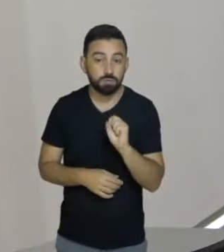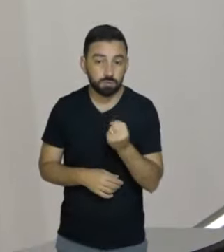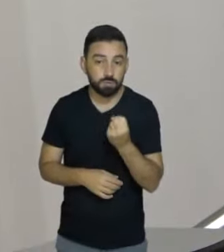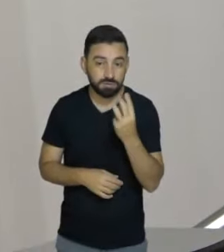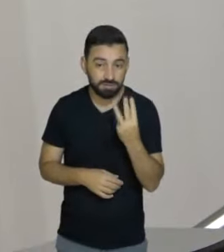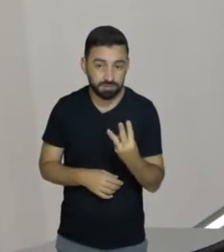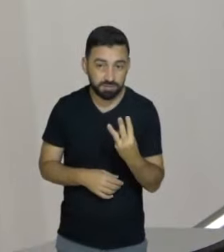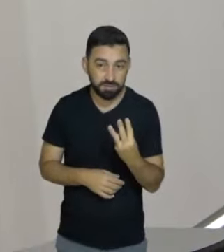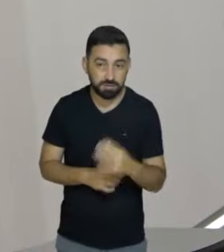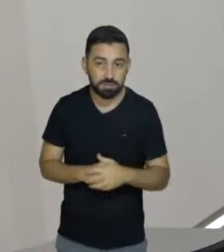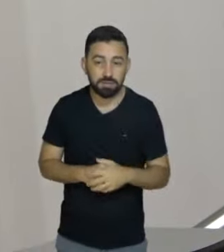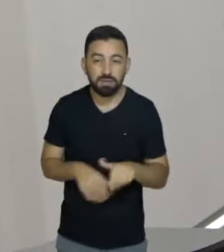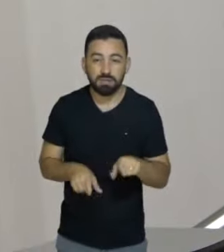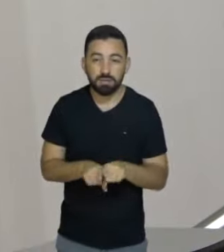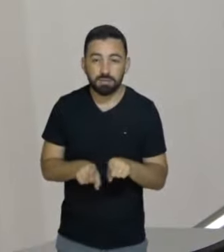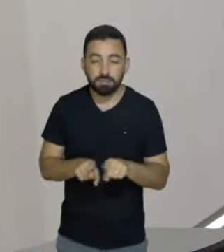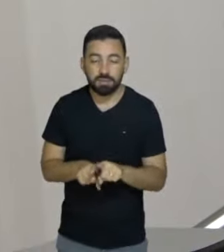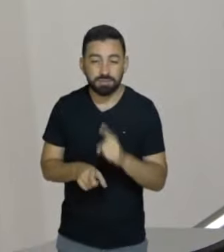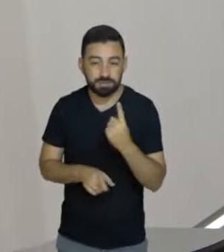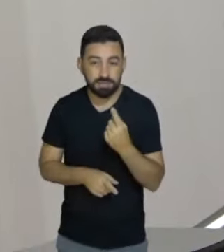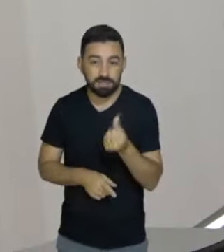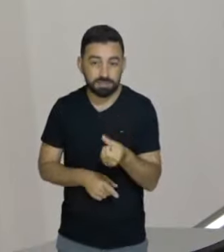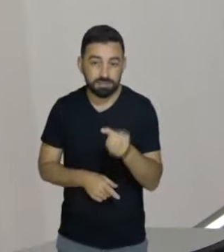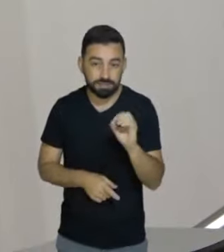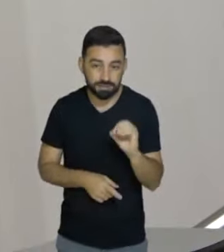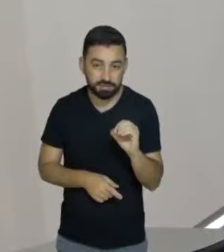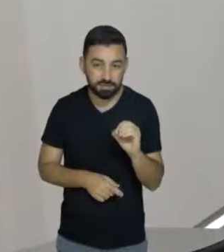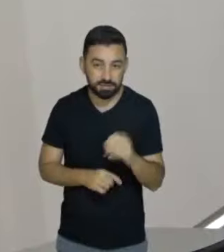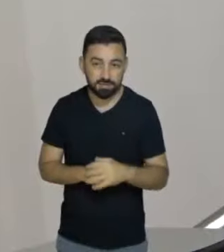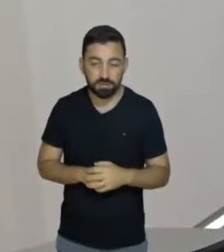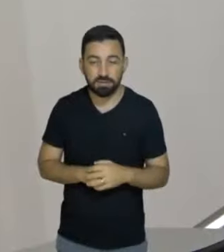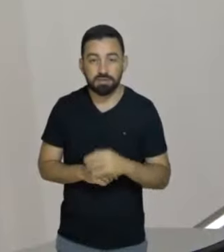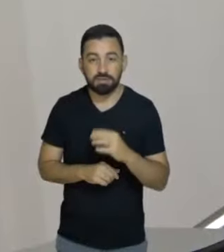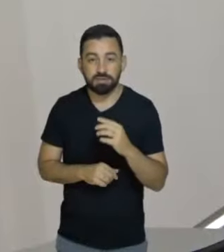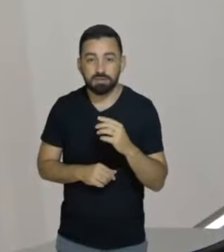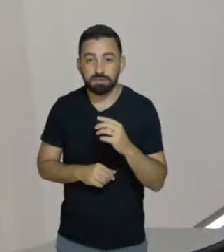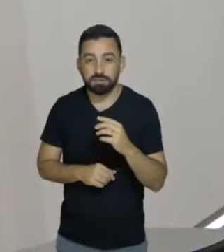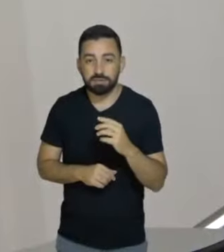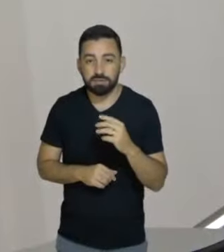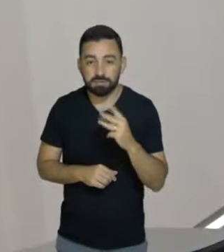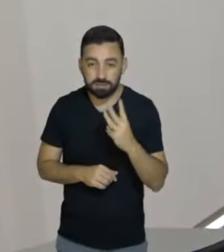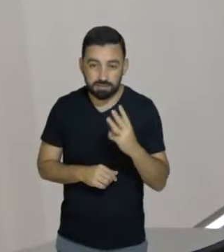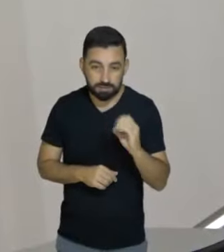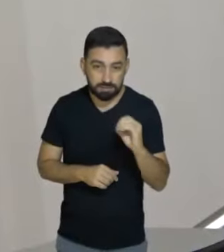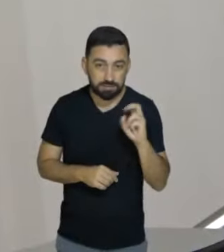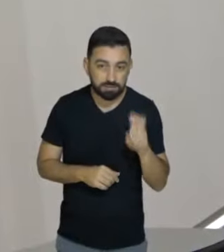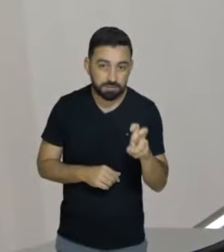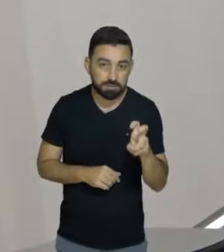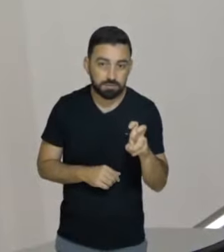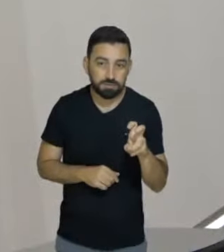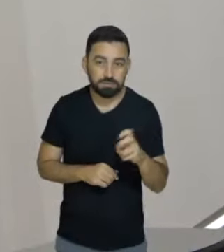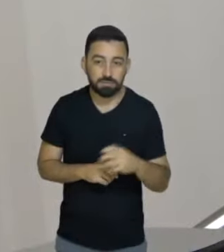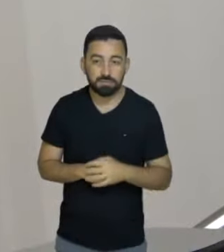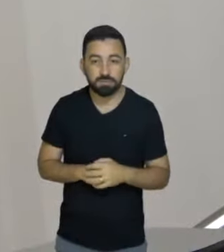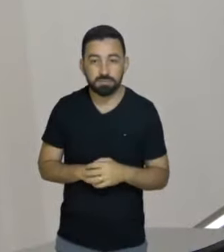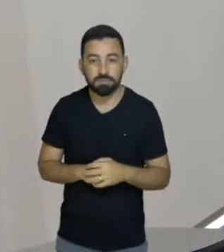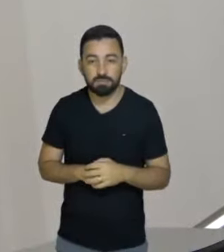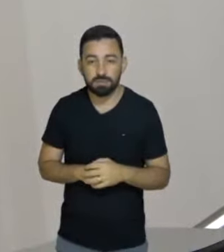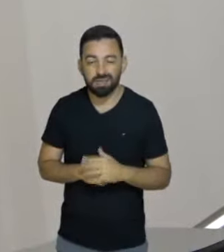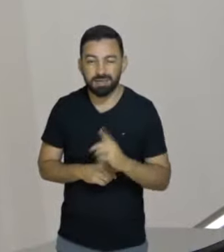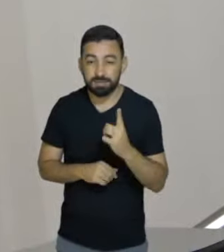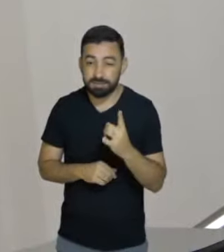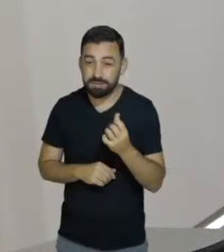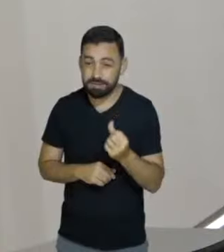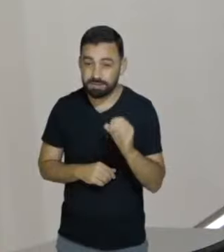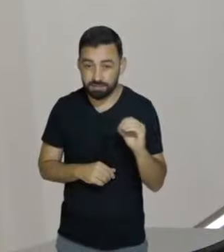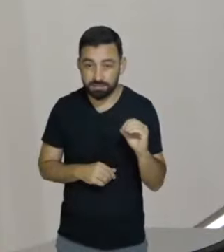283, para 160, para 305. A